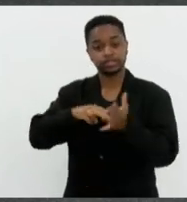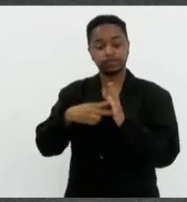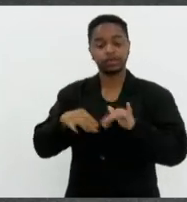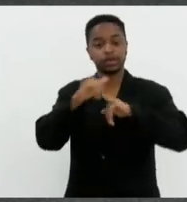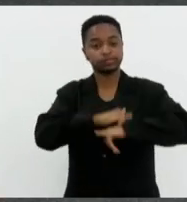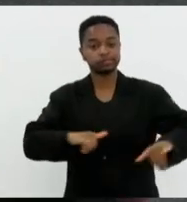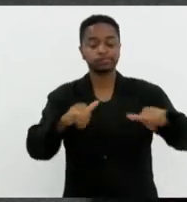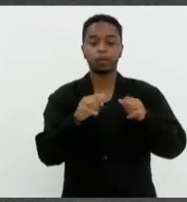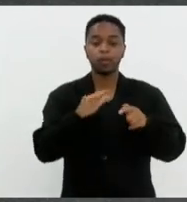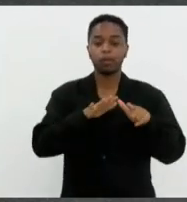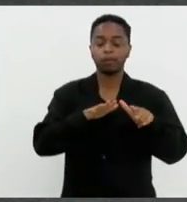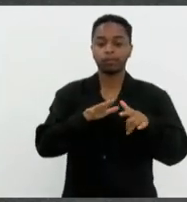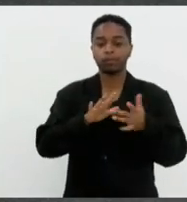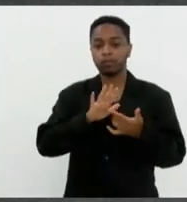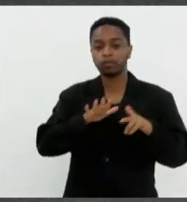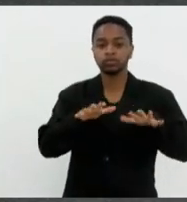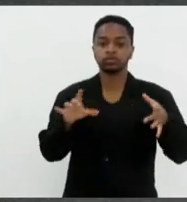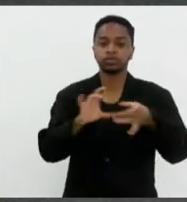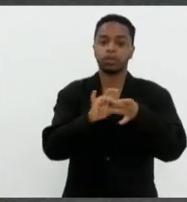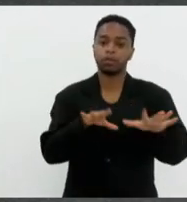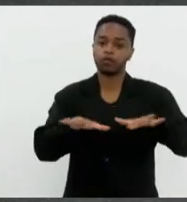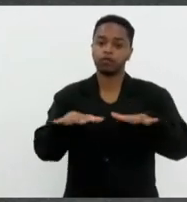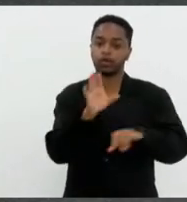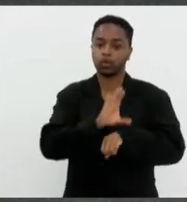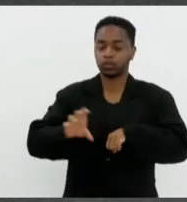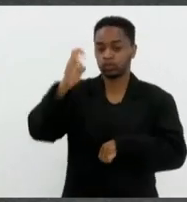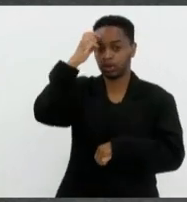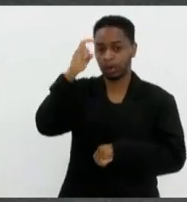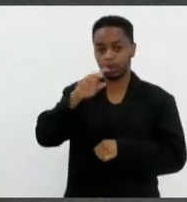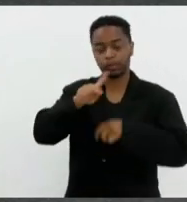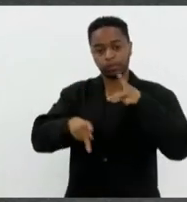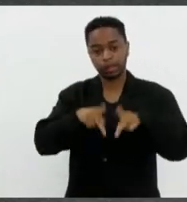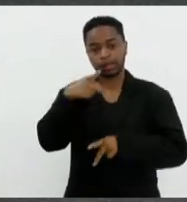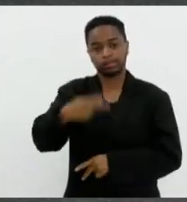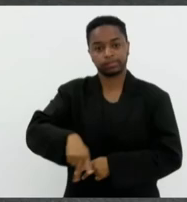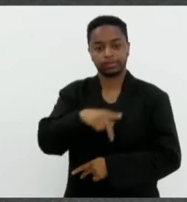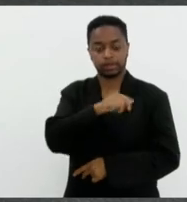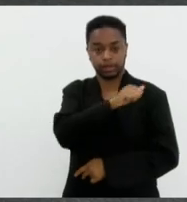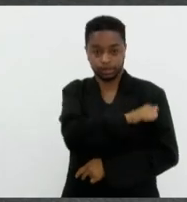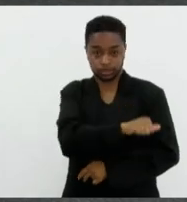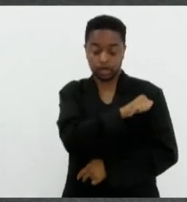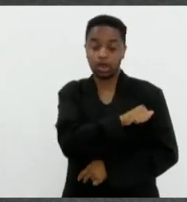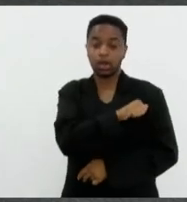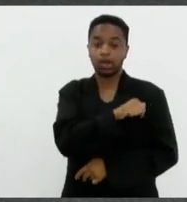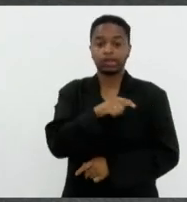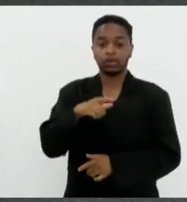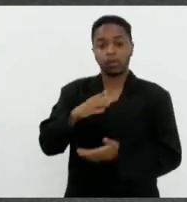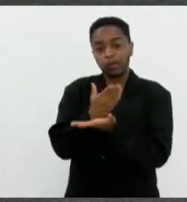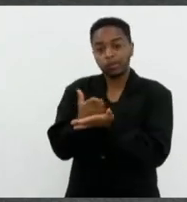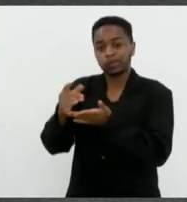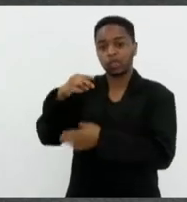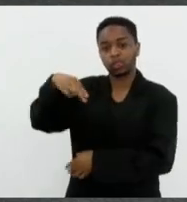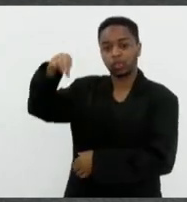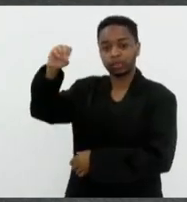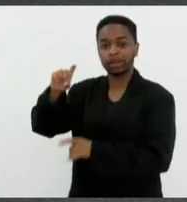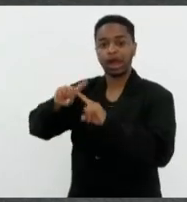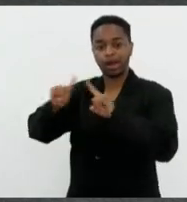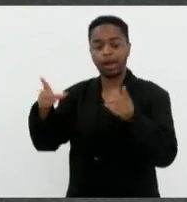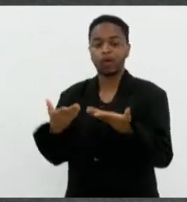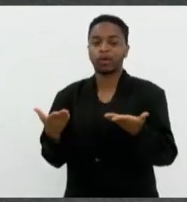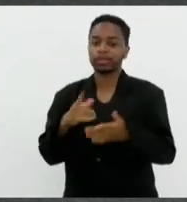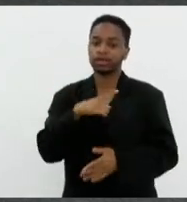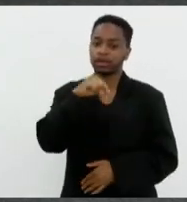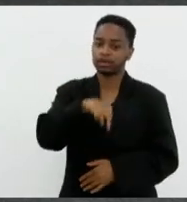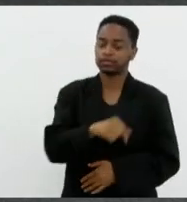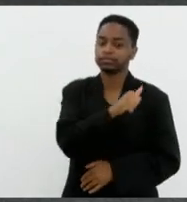e popular que veio do Nordeste para o Estado do Rio de Janeiro, E hoje é muito difícil você não ter uma